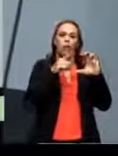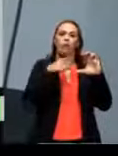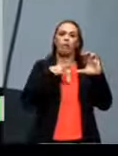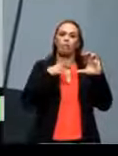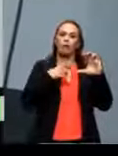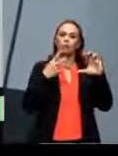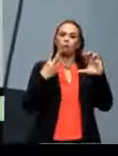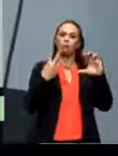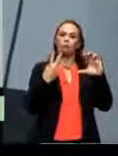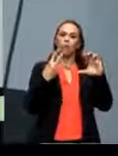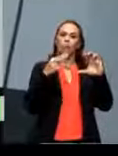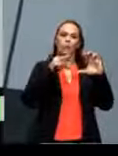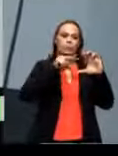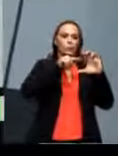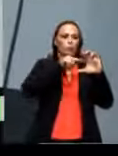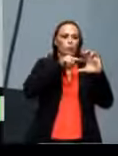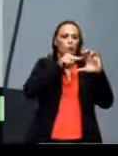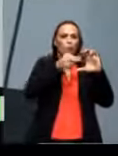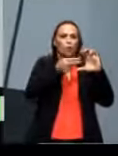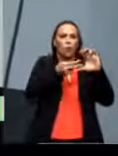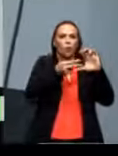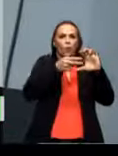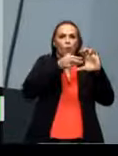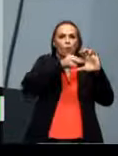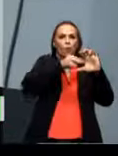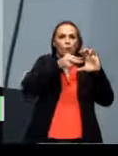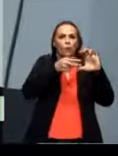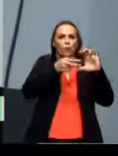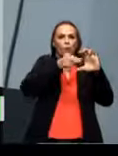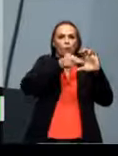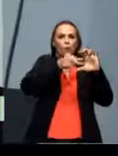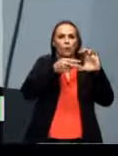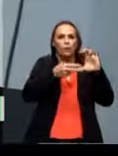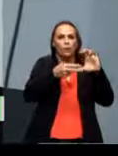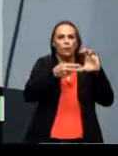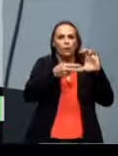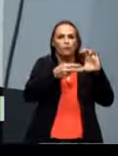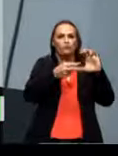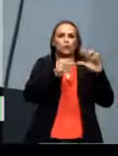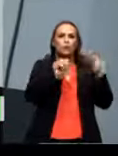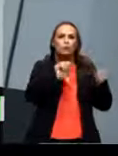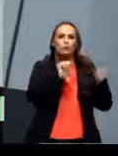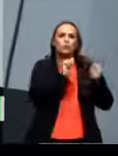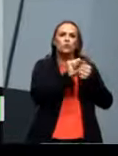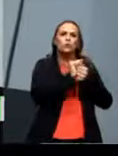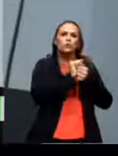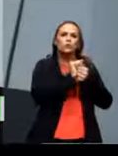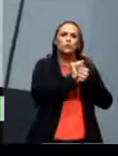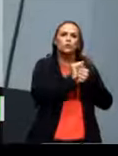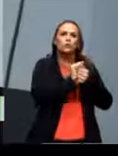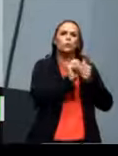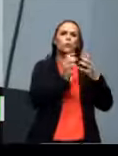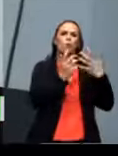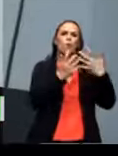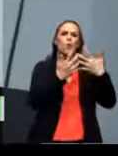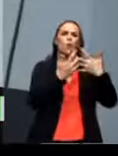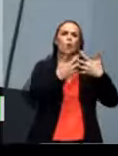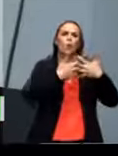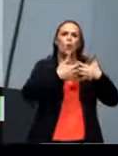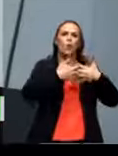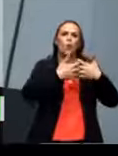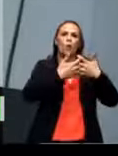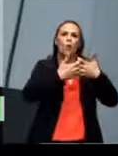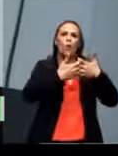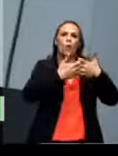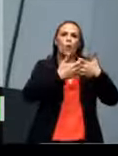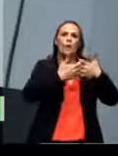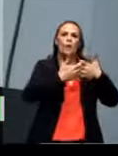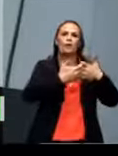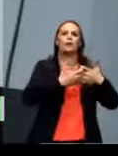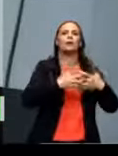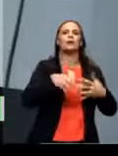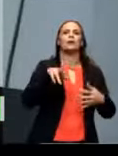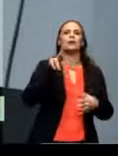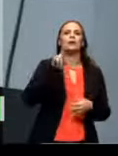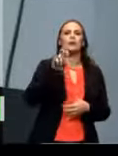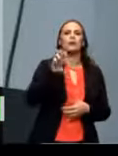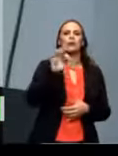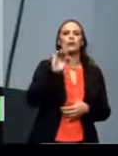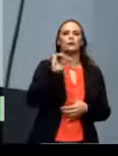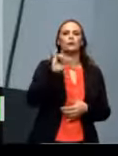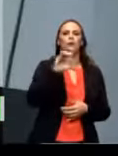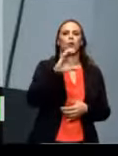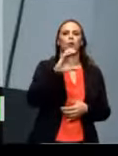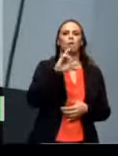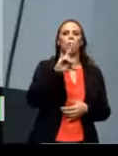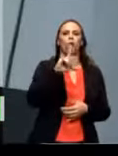ali uma parceria ali com o retículo plasmático rugoso, eles são muito próximos, sim, né? Sim, Tem toda aí uma complexidade, ela falou muito